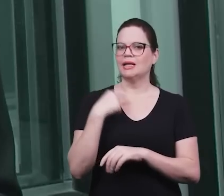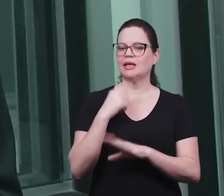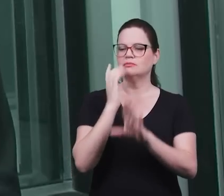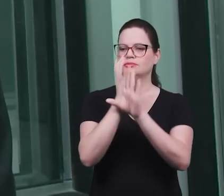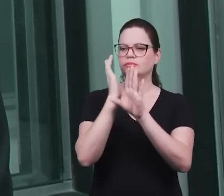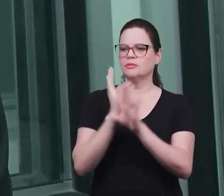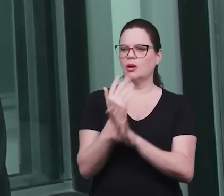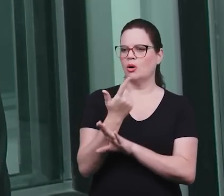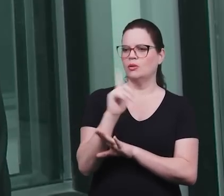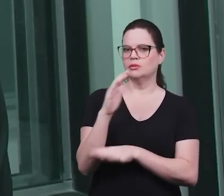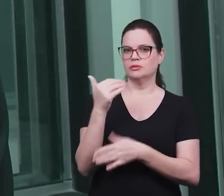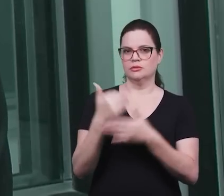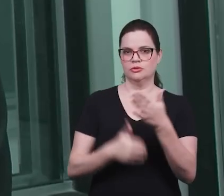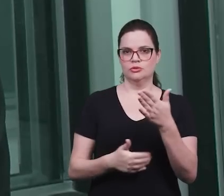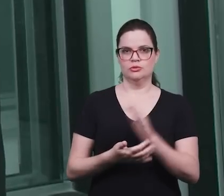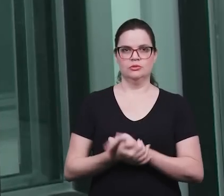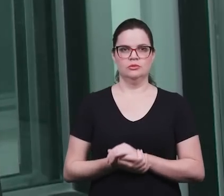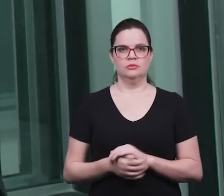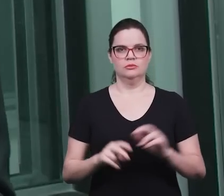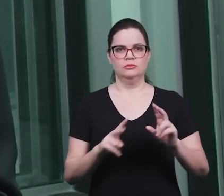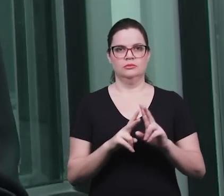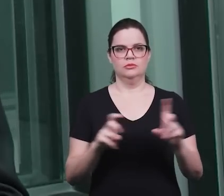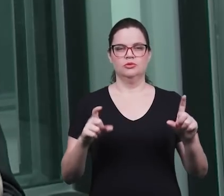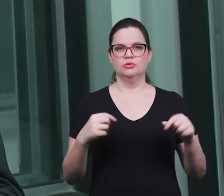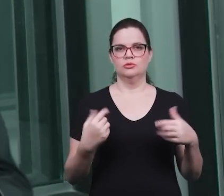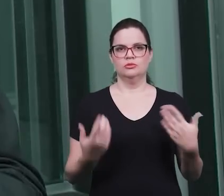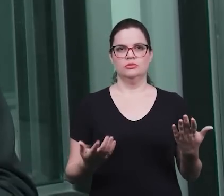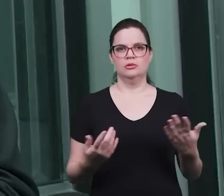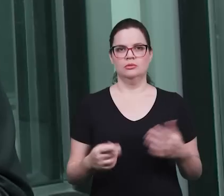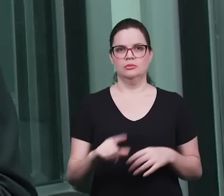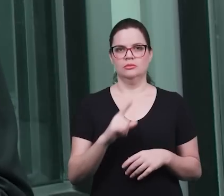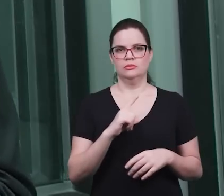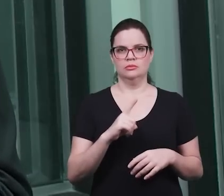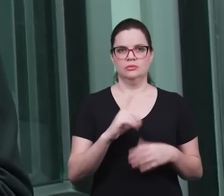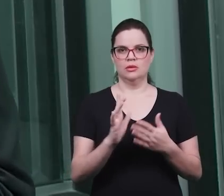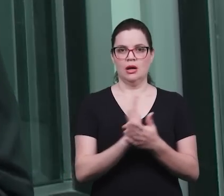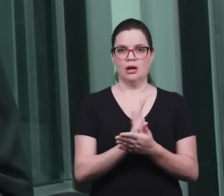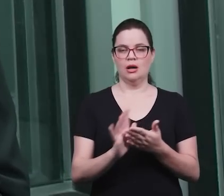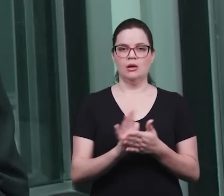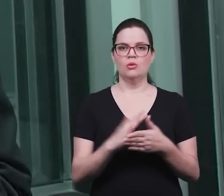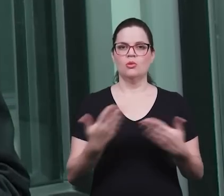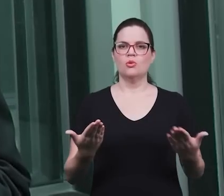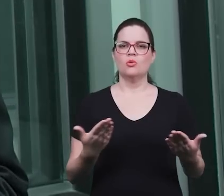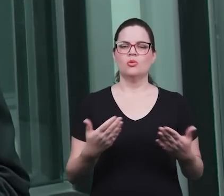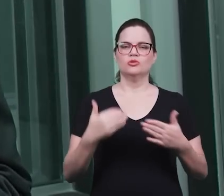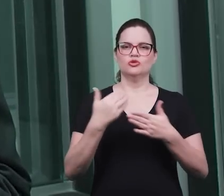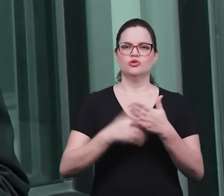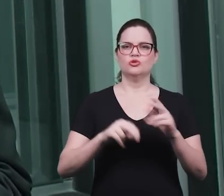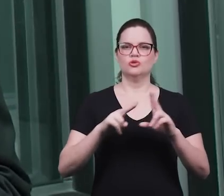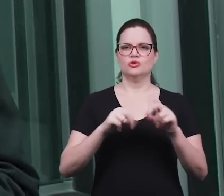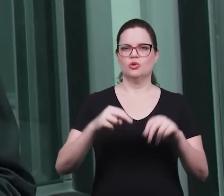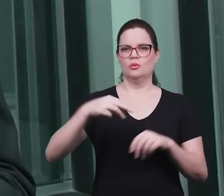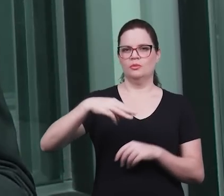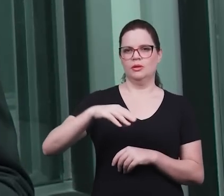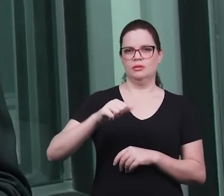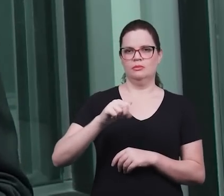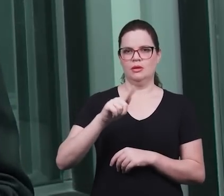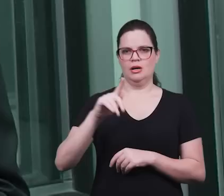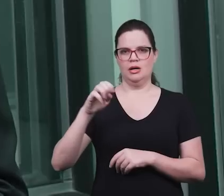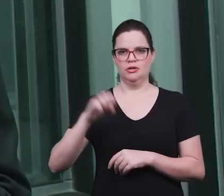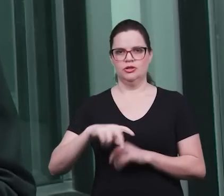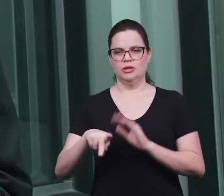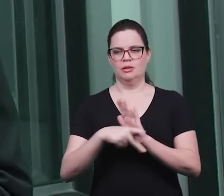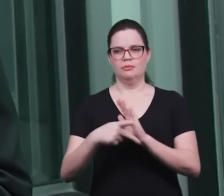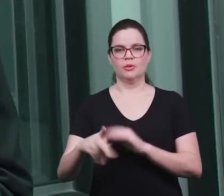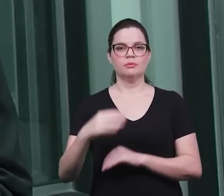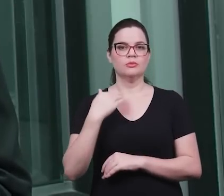descontos, que é a história de margem, não é de associação esse problema é uma questão com os bancos, que